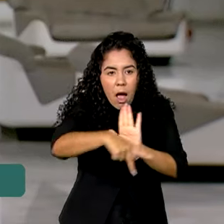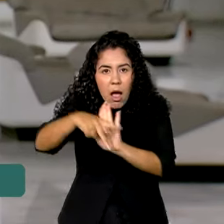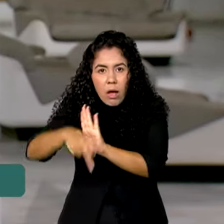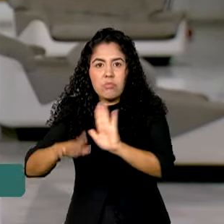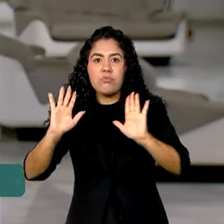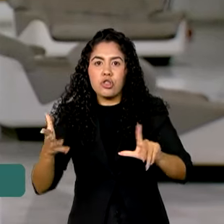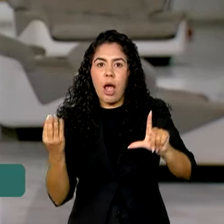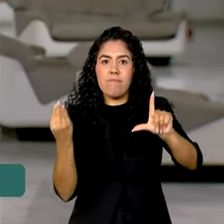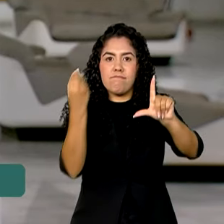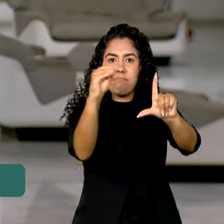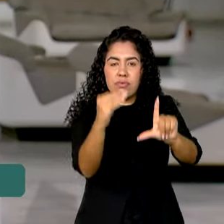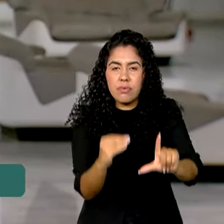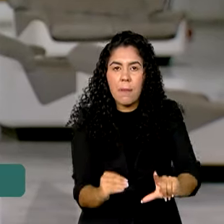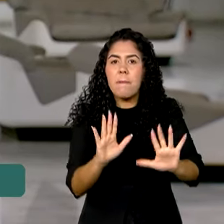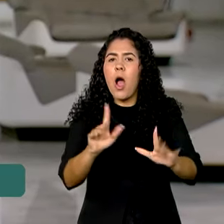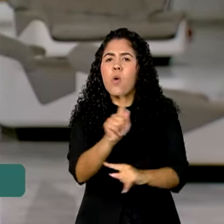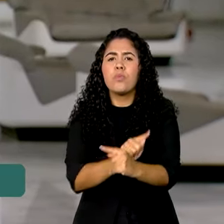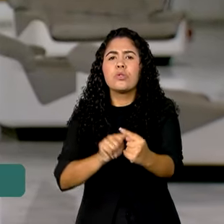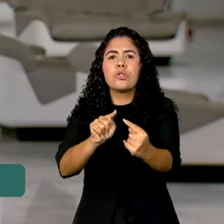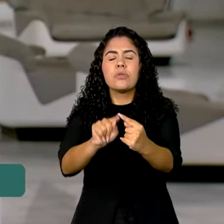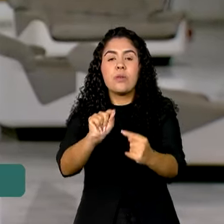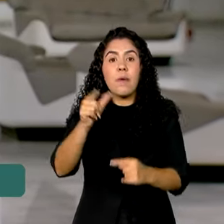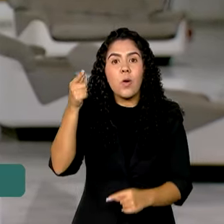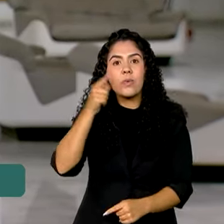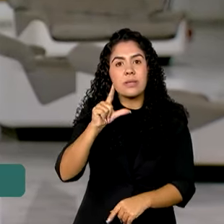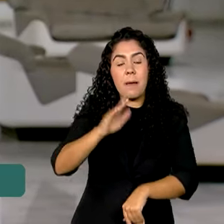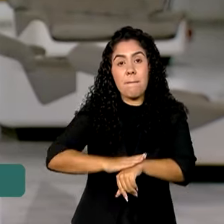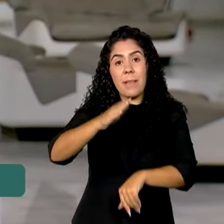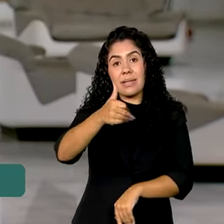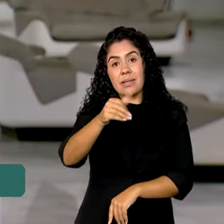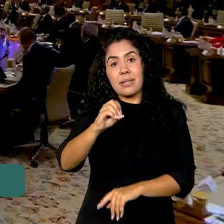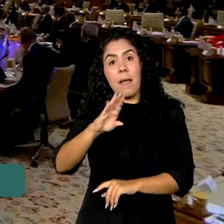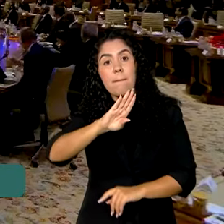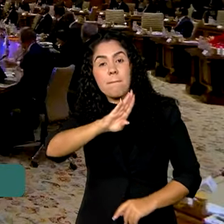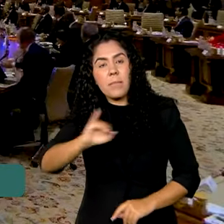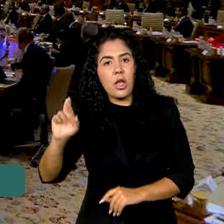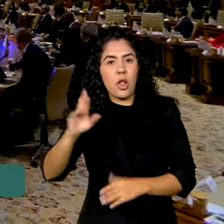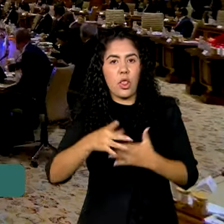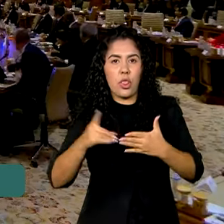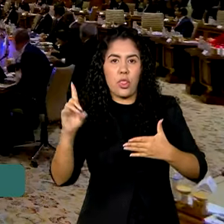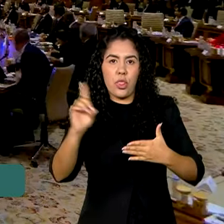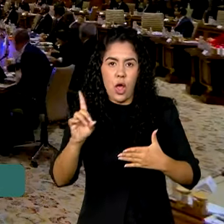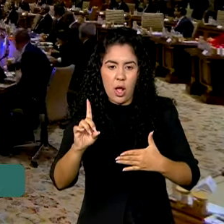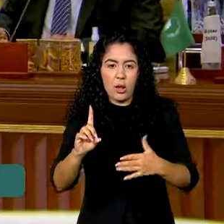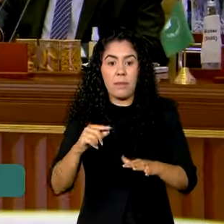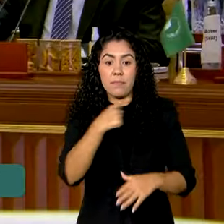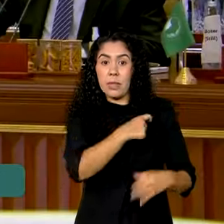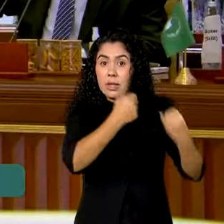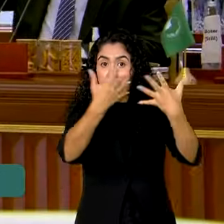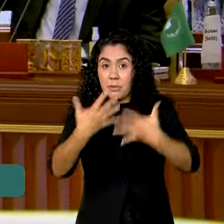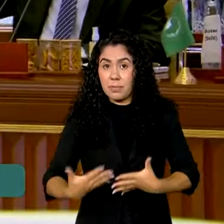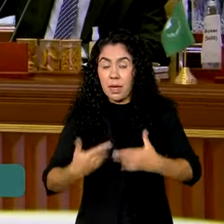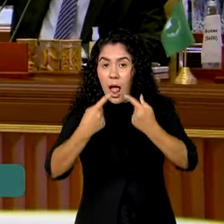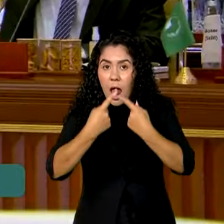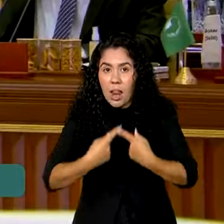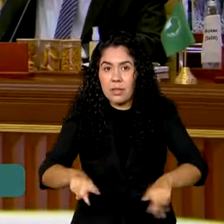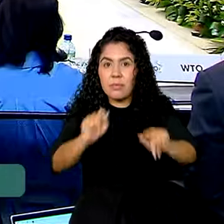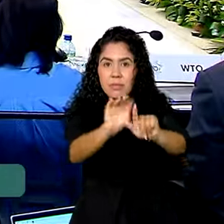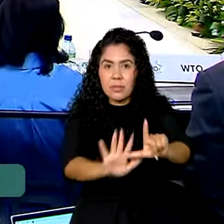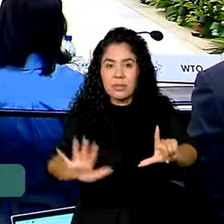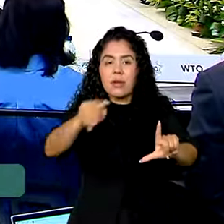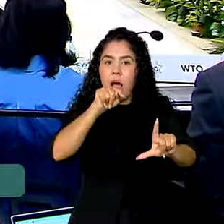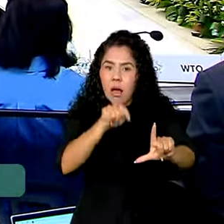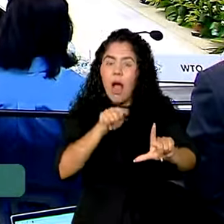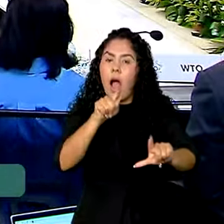objetivo de atrair mais de 10 Bilhões de Dólares em investimentos o lançamento da plataforma é parte dos resultados